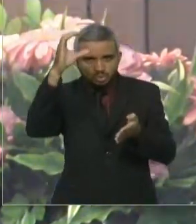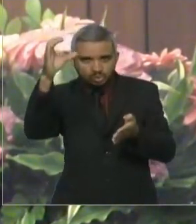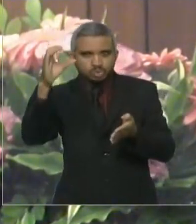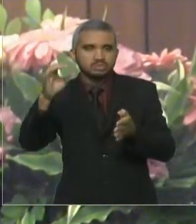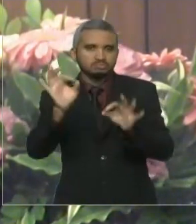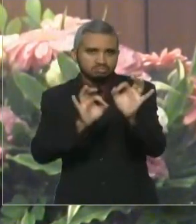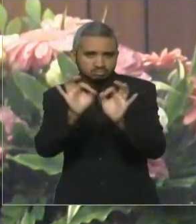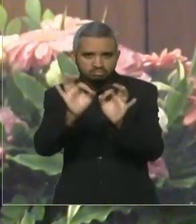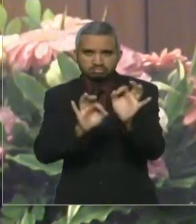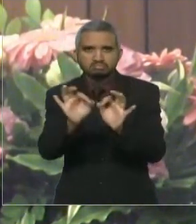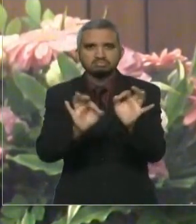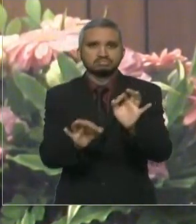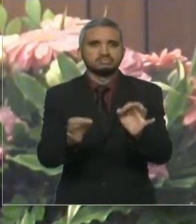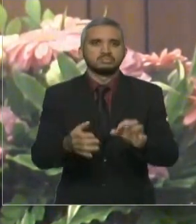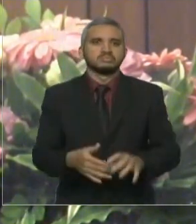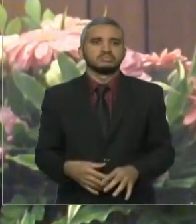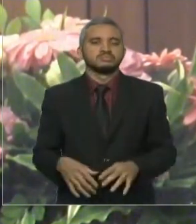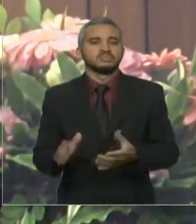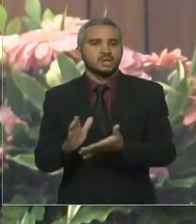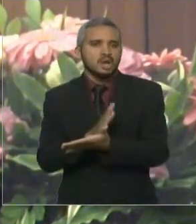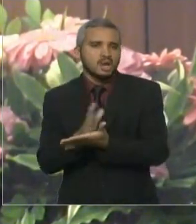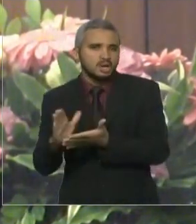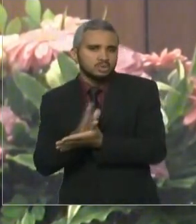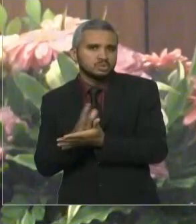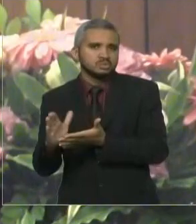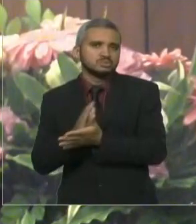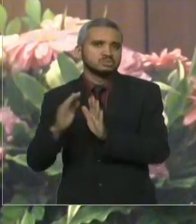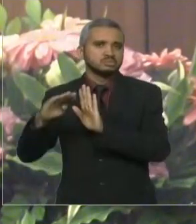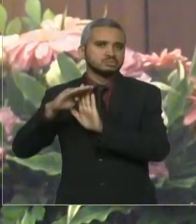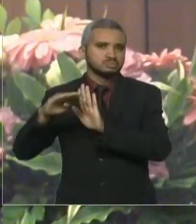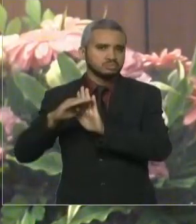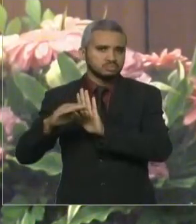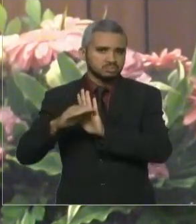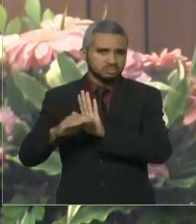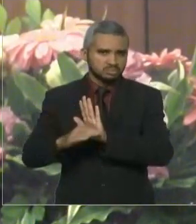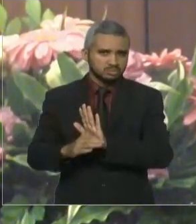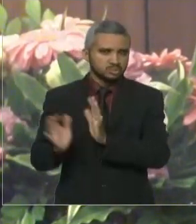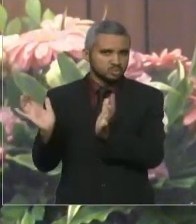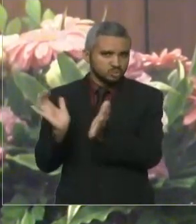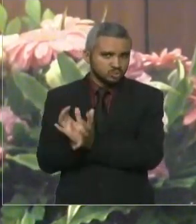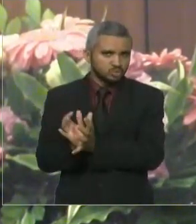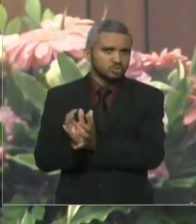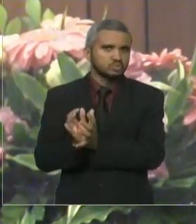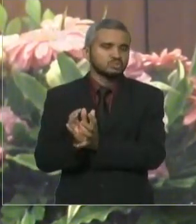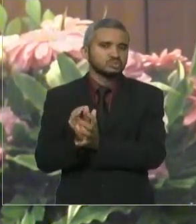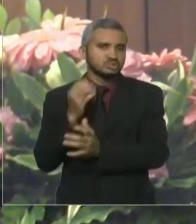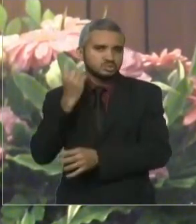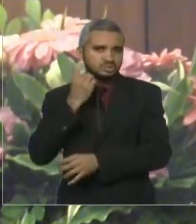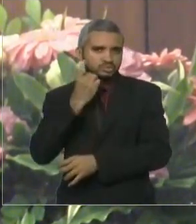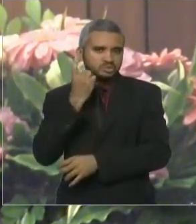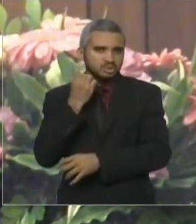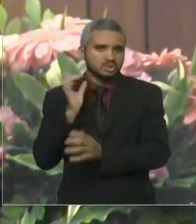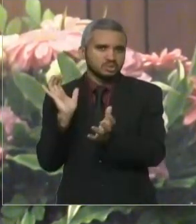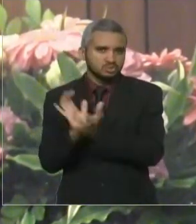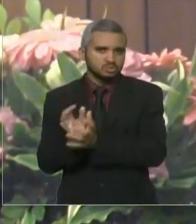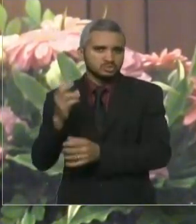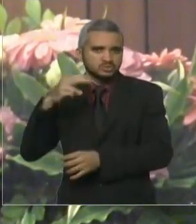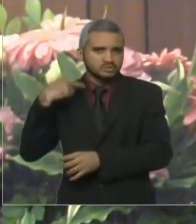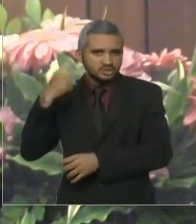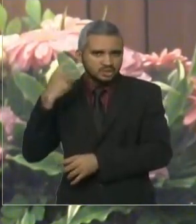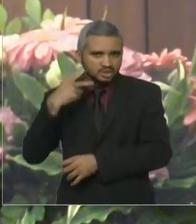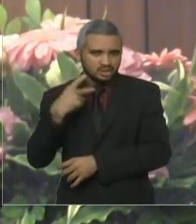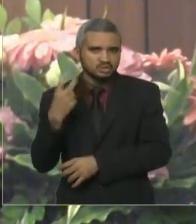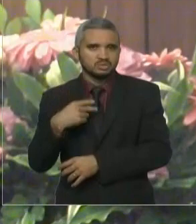município, alguns eventos preparados por todo o grupo político que hoje está à